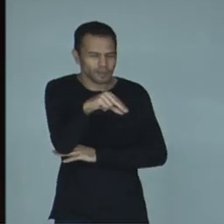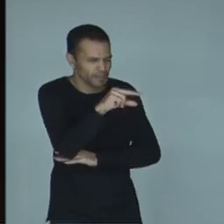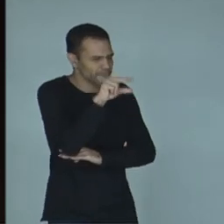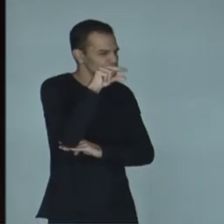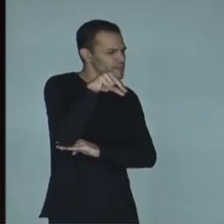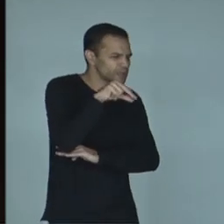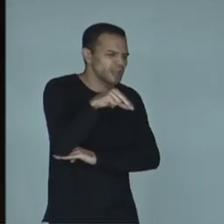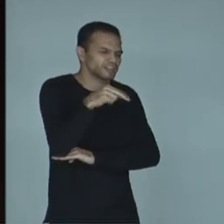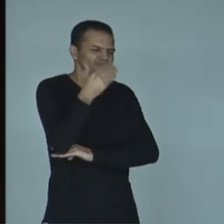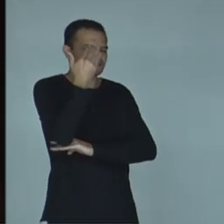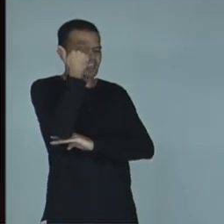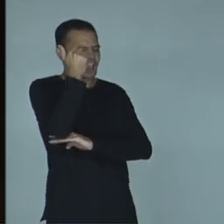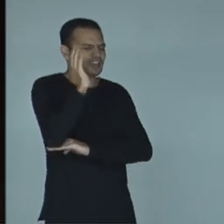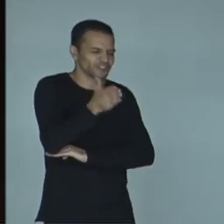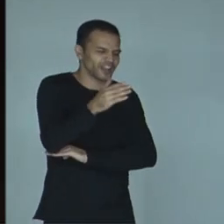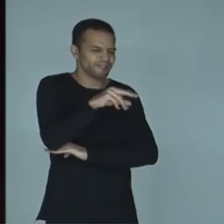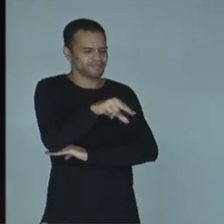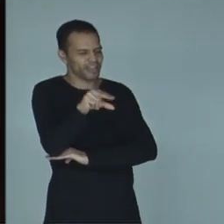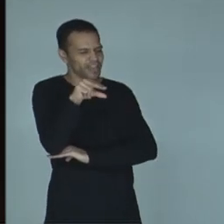assim sabia